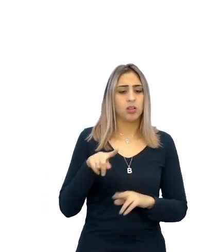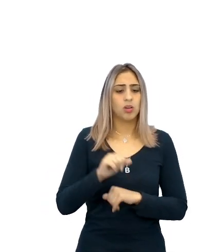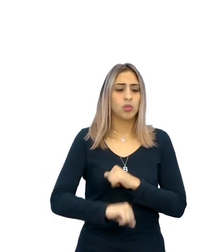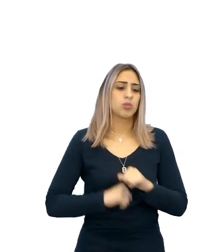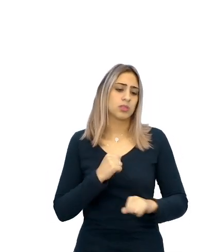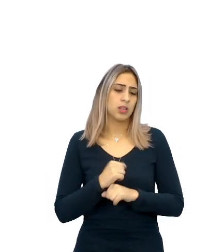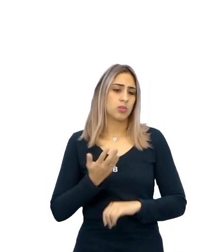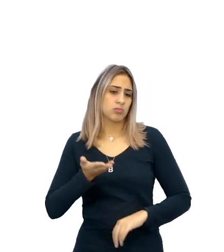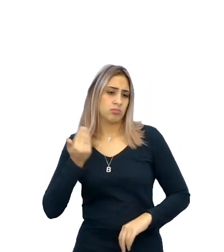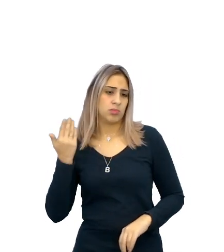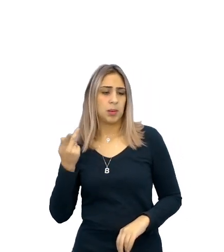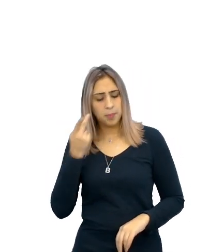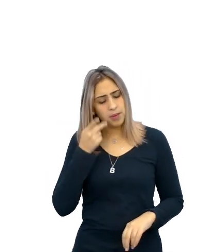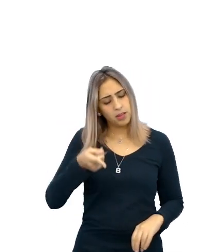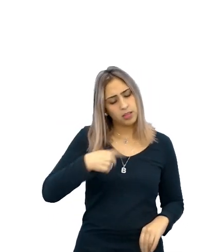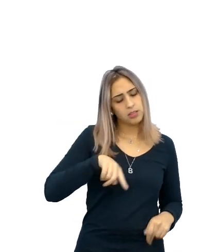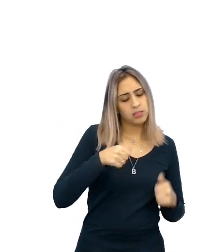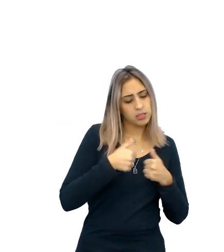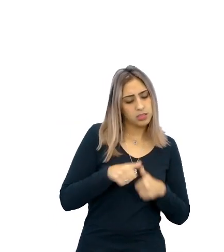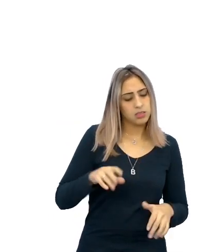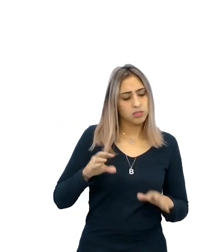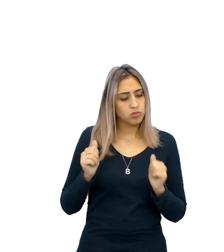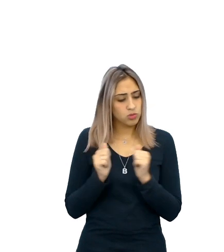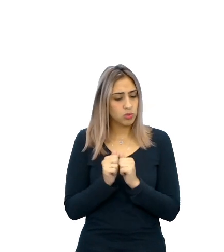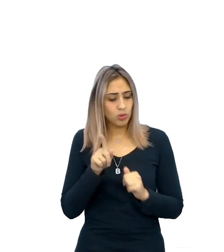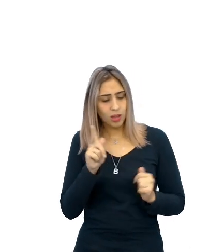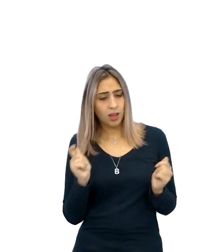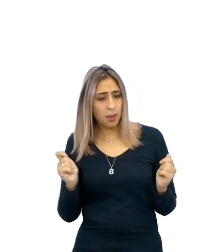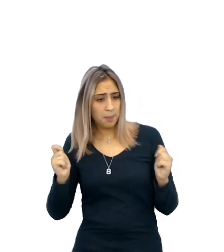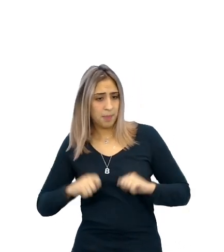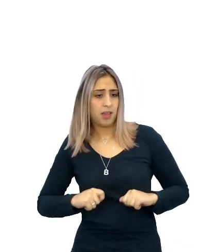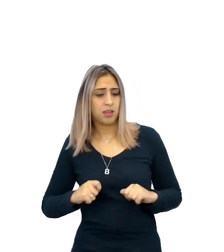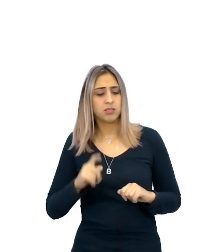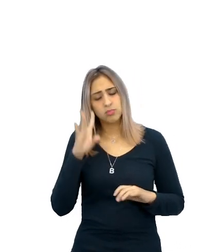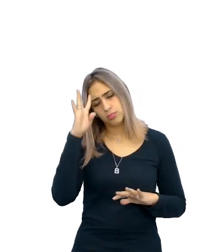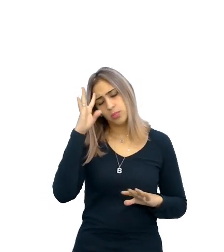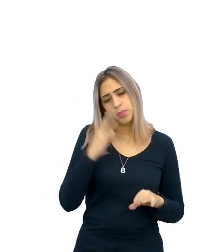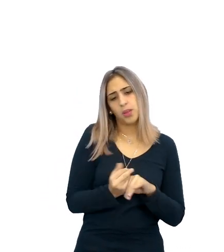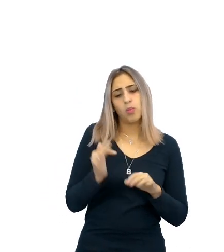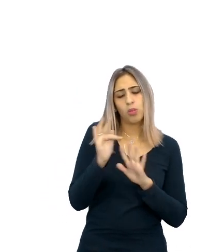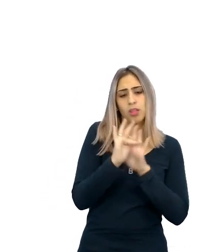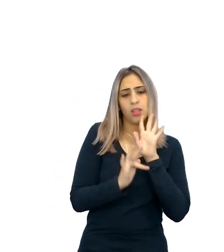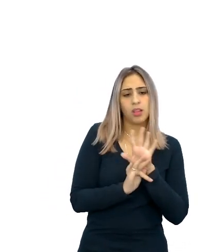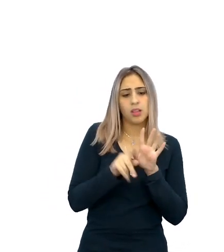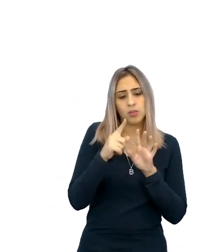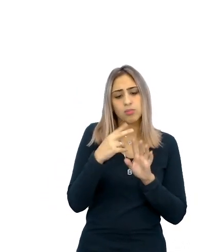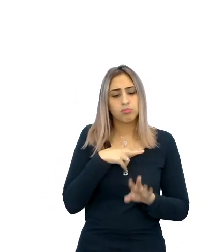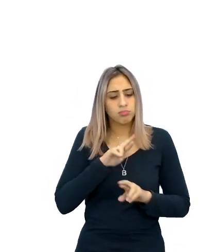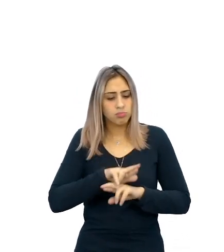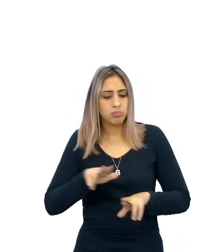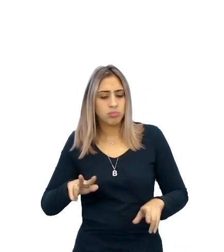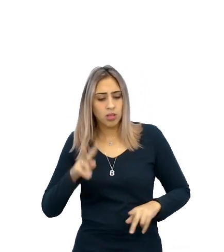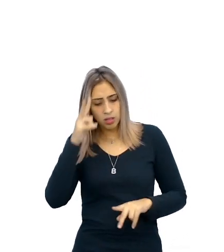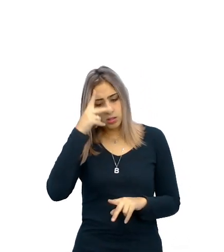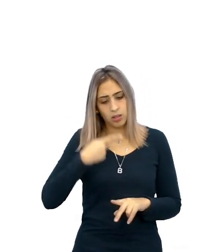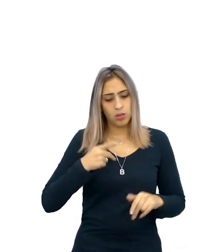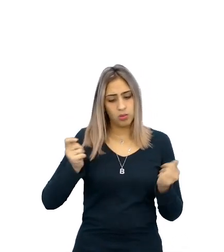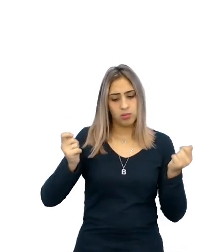anos anteriores, para que ele seja, portanto, capaz de compreender o texto em uma certa autonomia